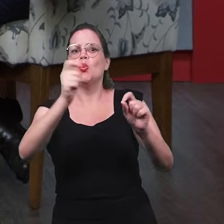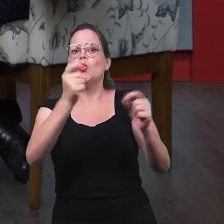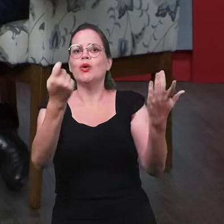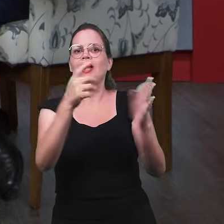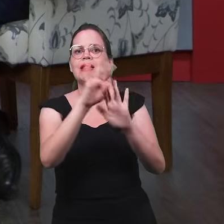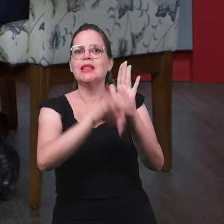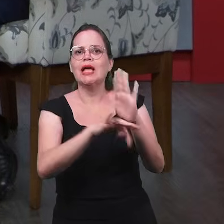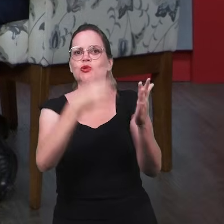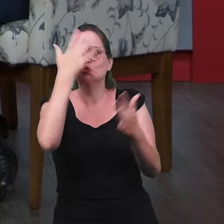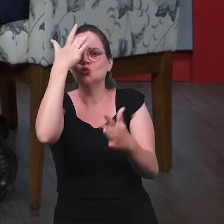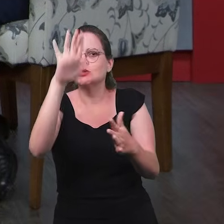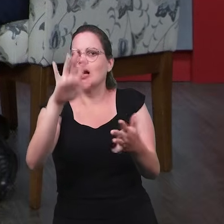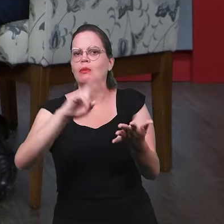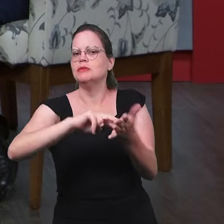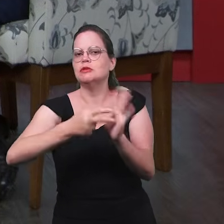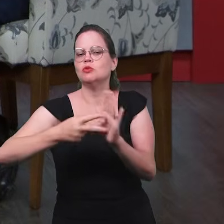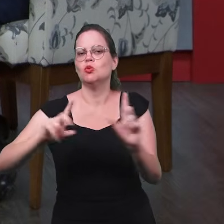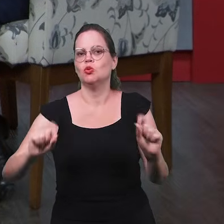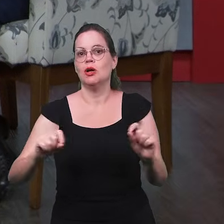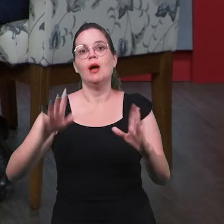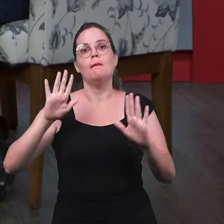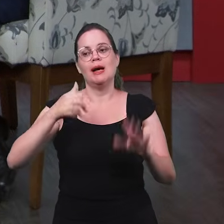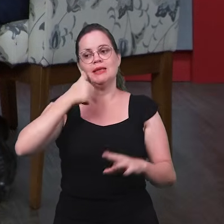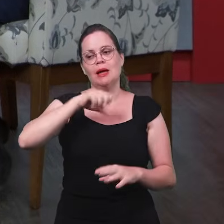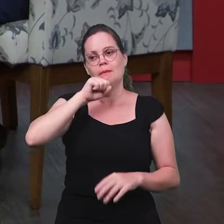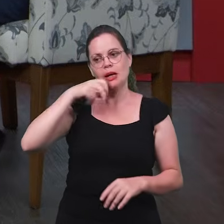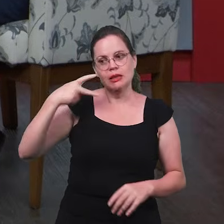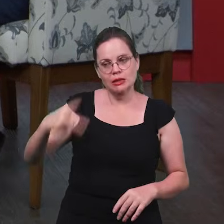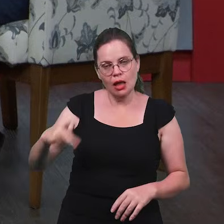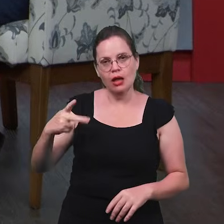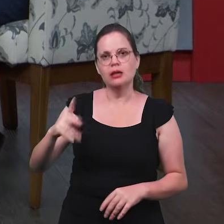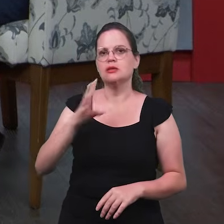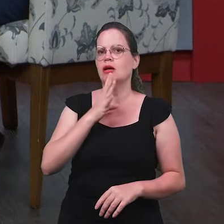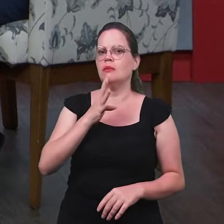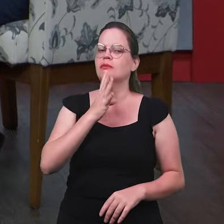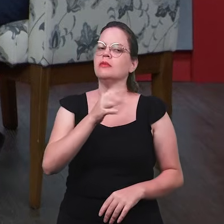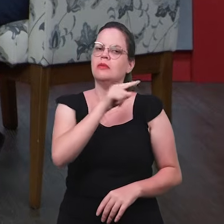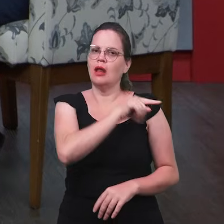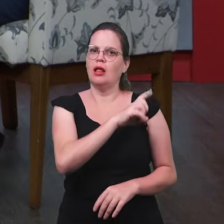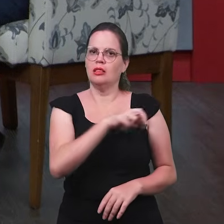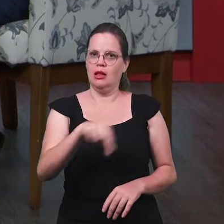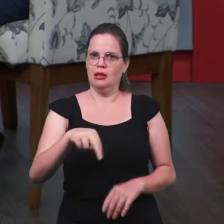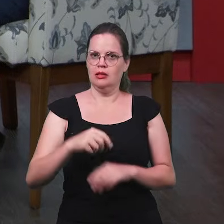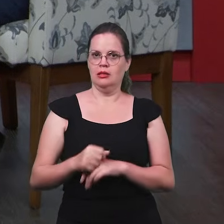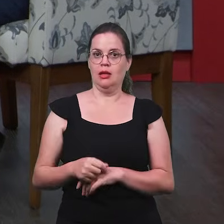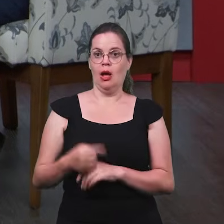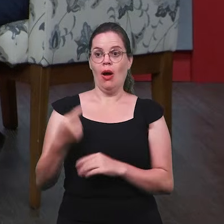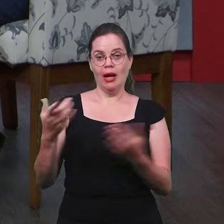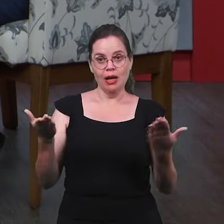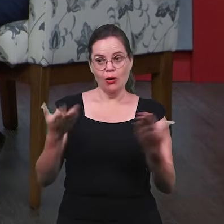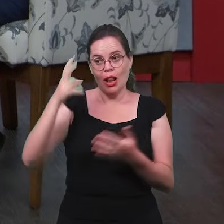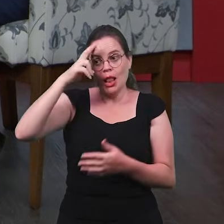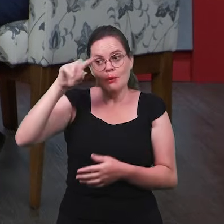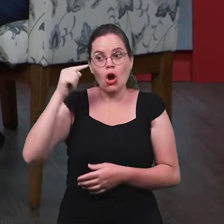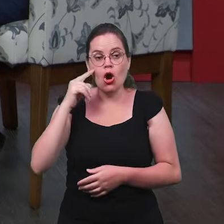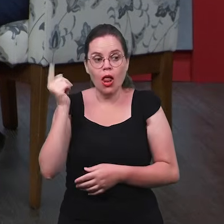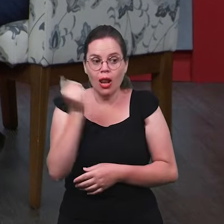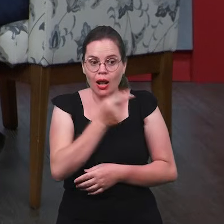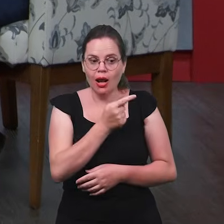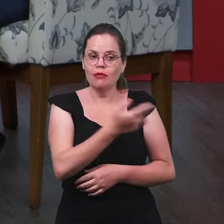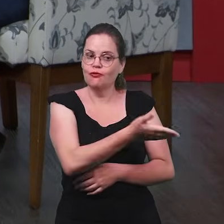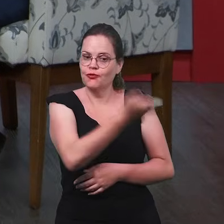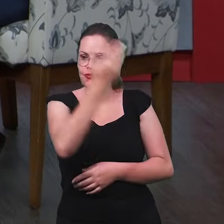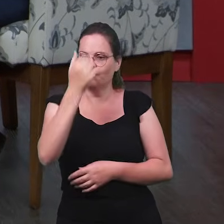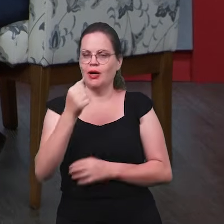rainha mãe, que conhecia seus antecedentes e que foi desprezado por Belsazar. Mas agora o servo de Deus foi